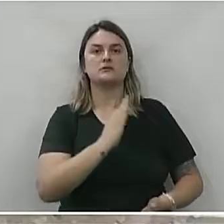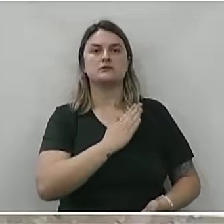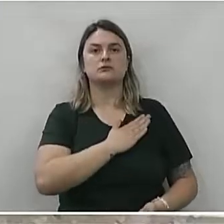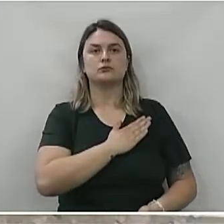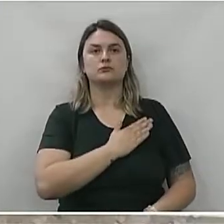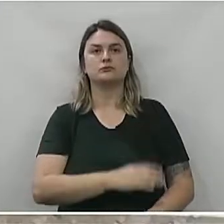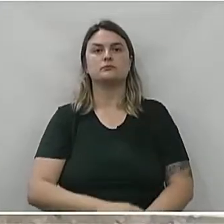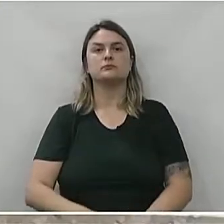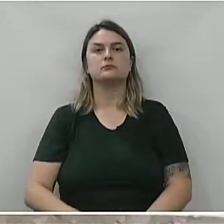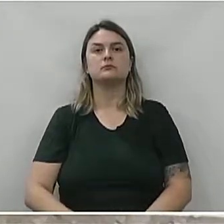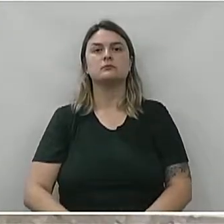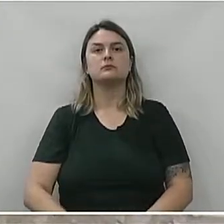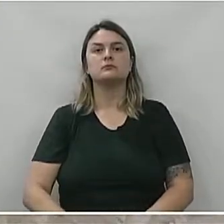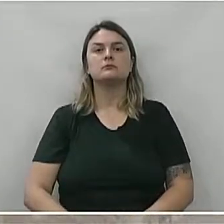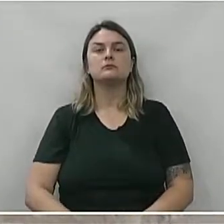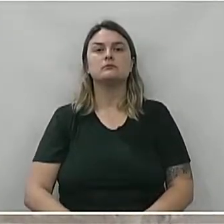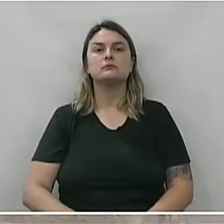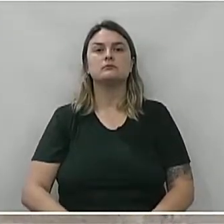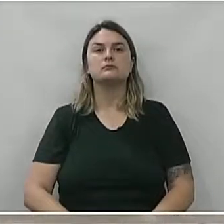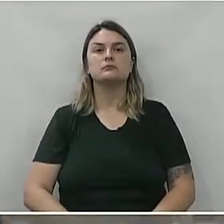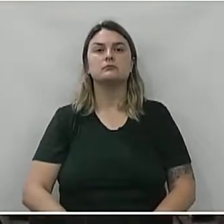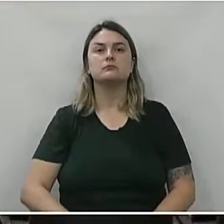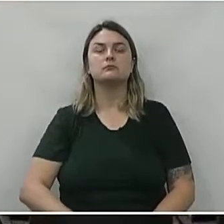o hino nacional brasileiro.